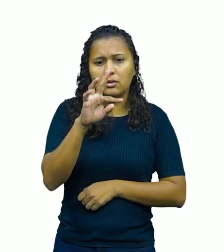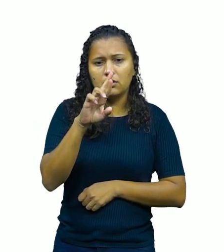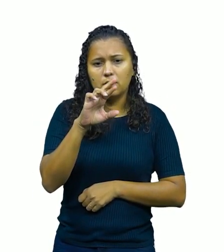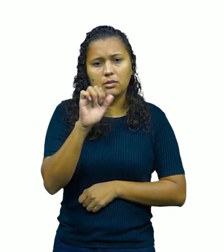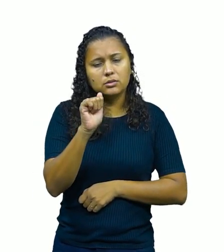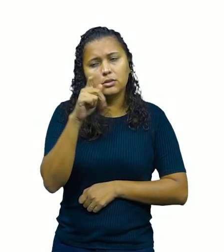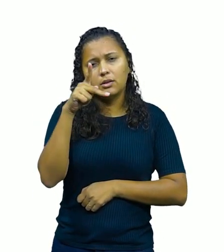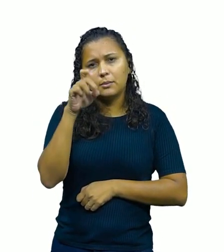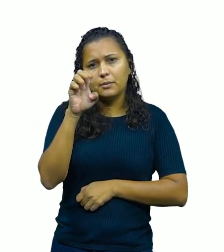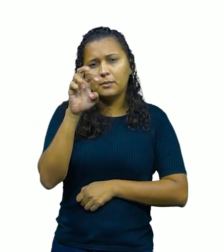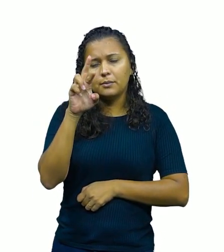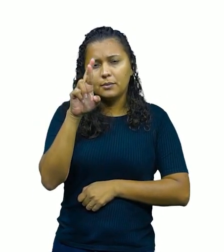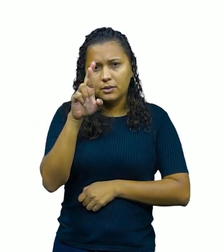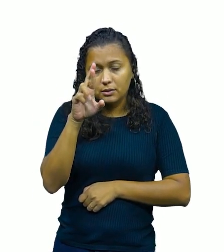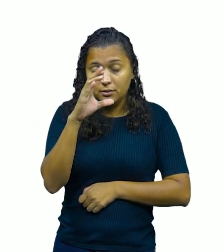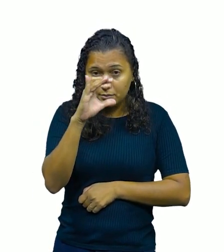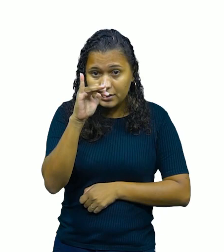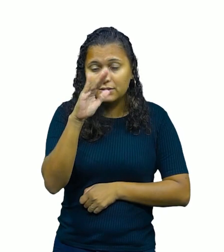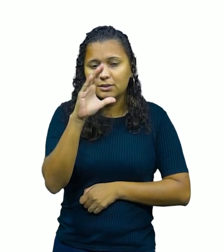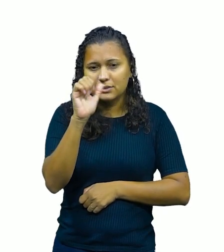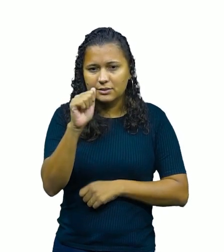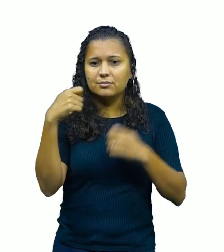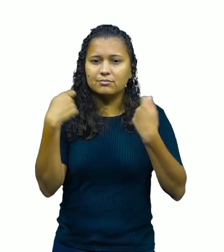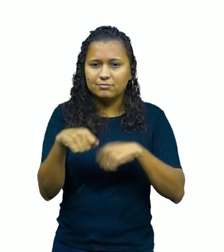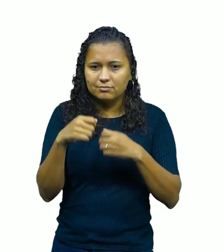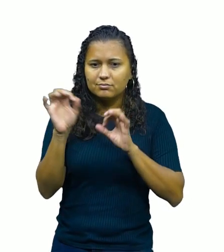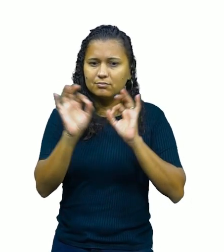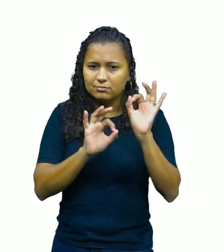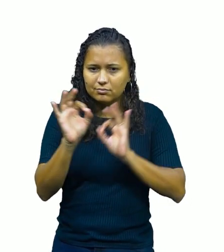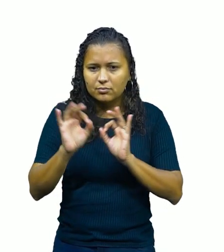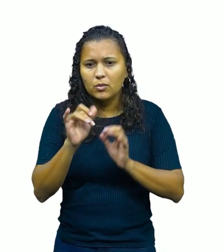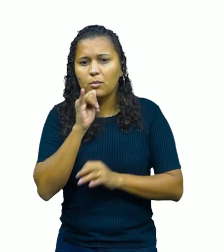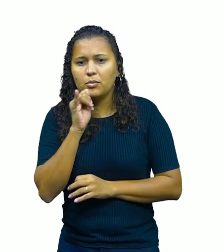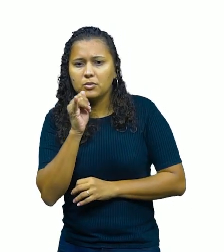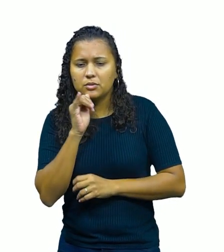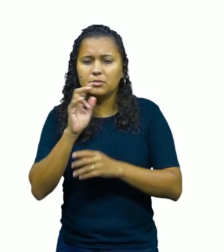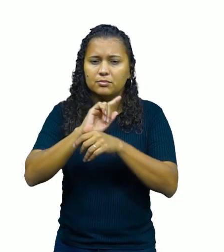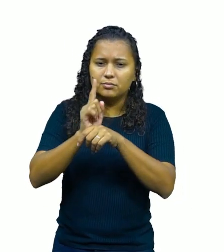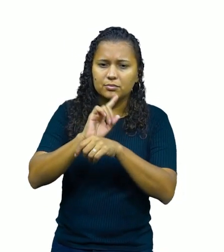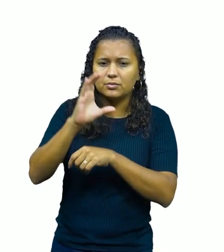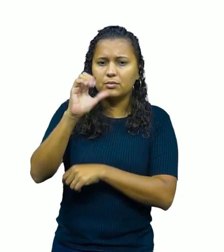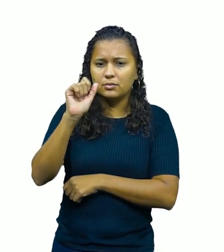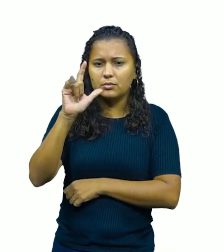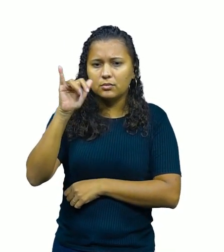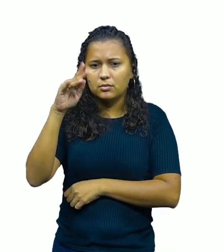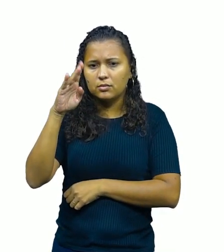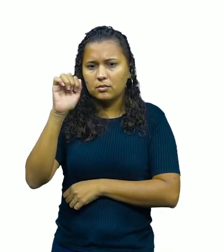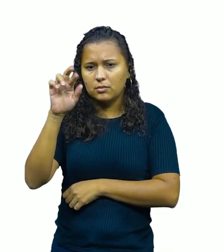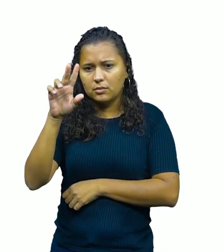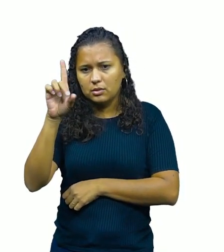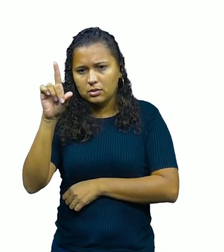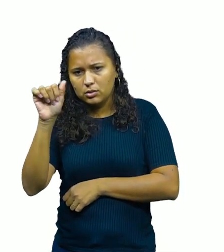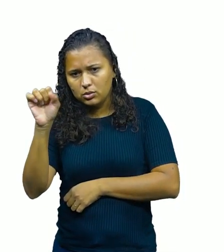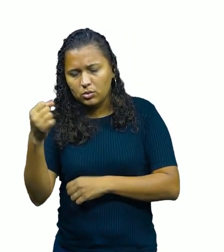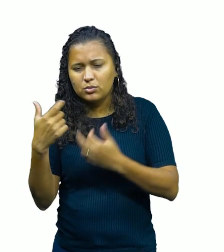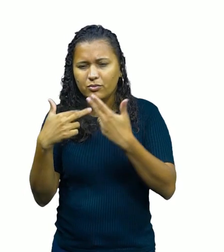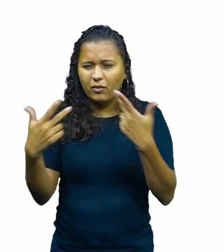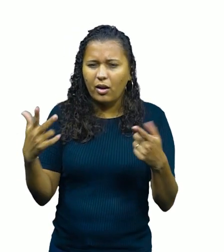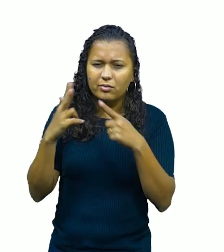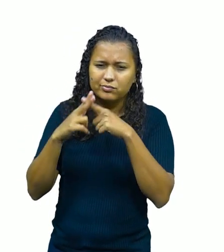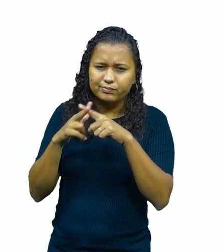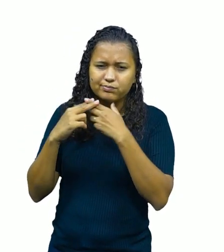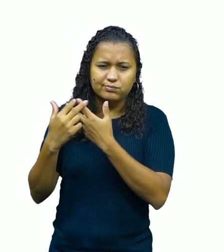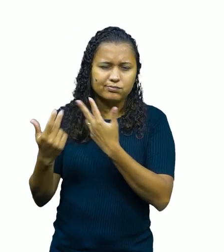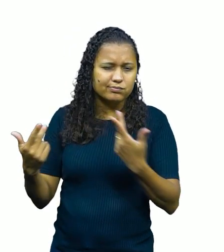extra precisa. Então, calibradores, particularmente, eixos de máquinas, ferramentas como fresadores, retificadores